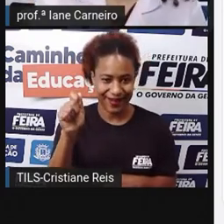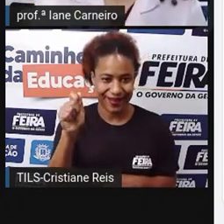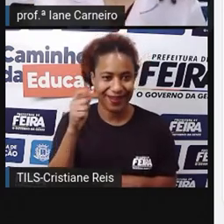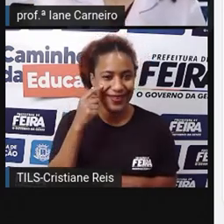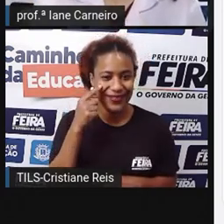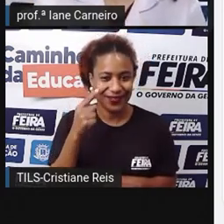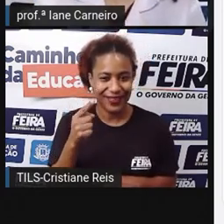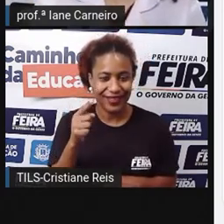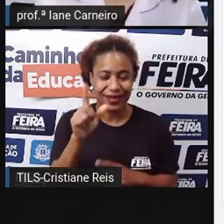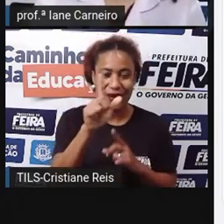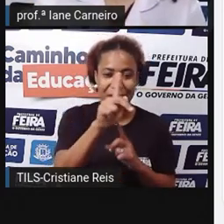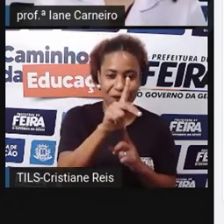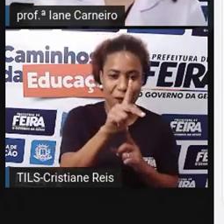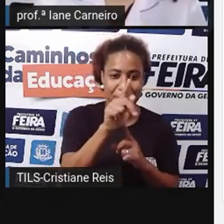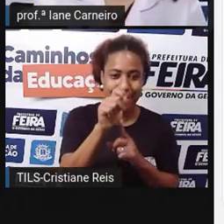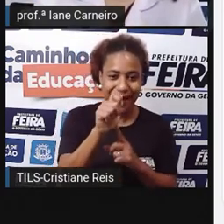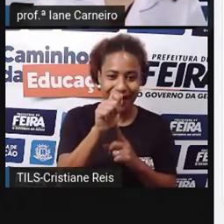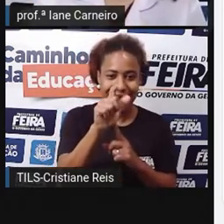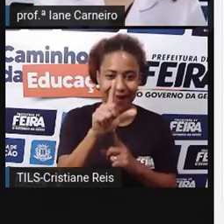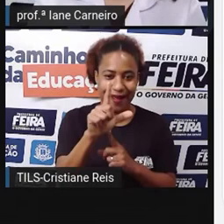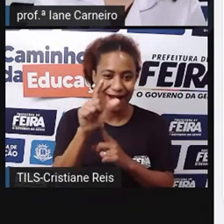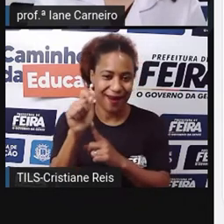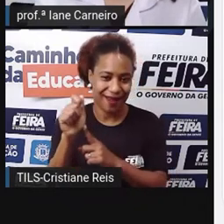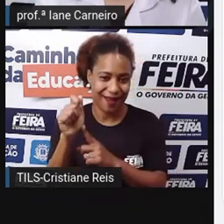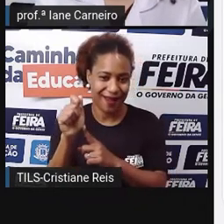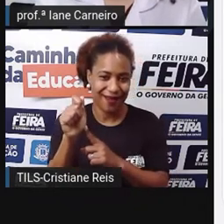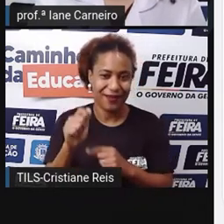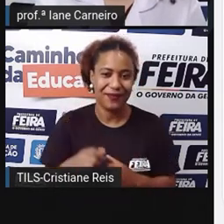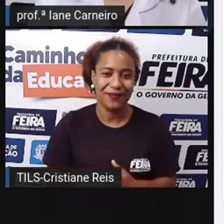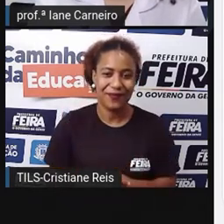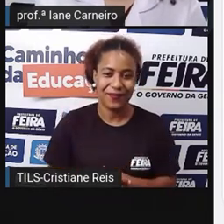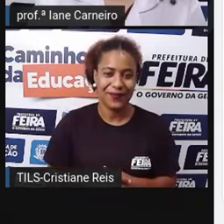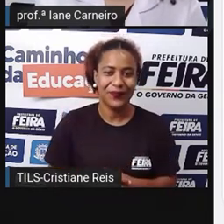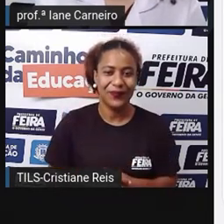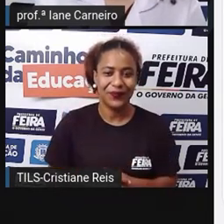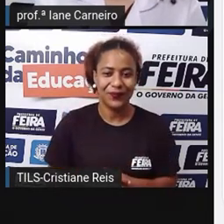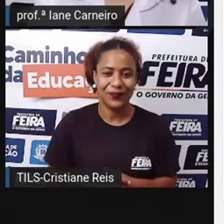pá na frente do lá, ó, pá,